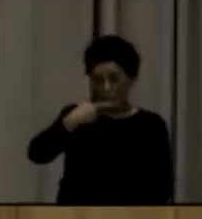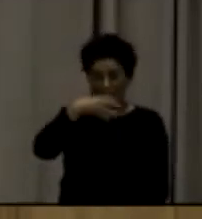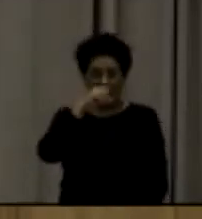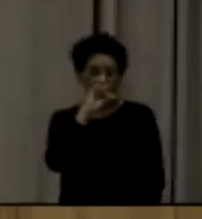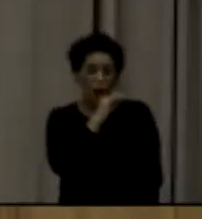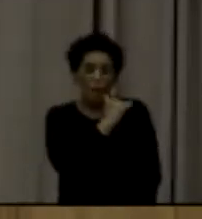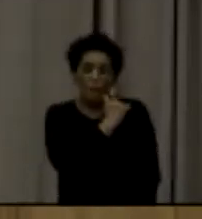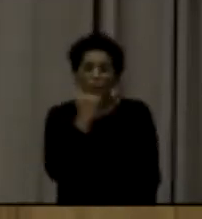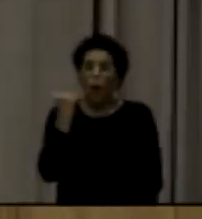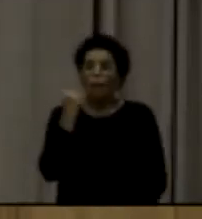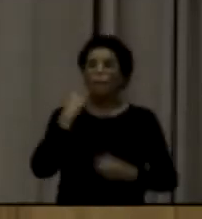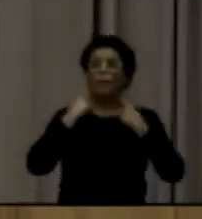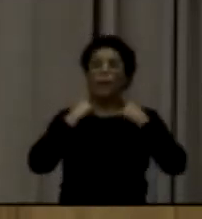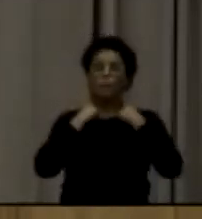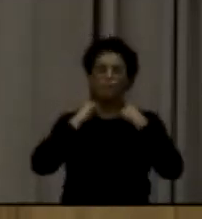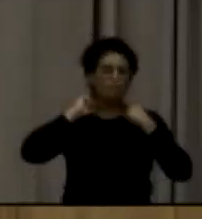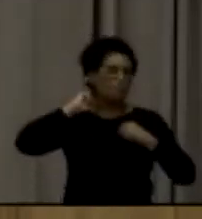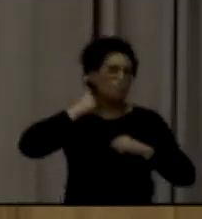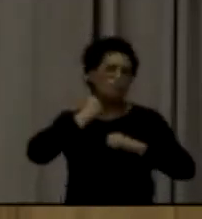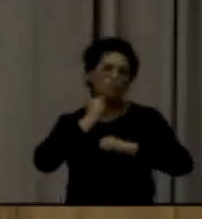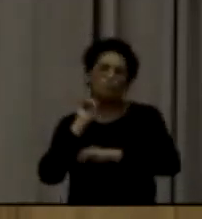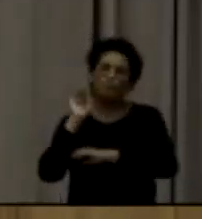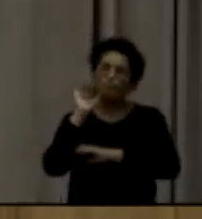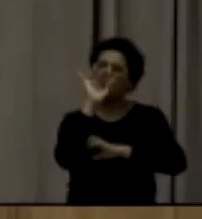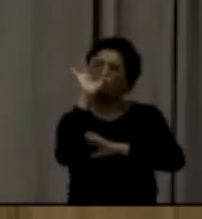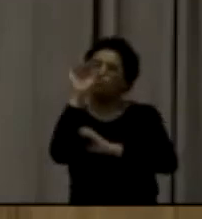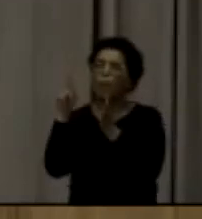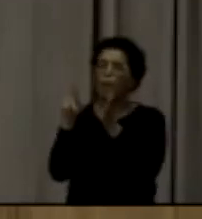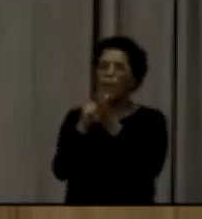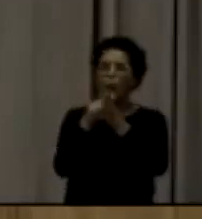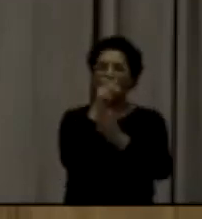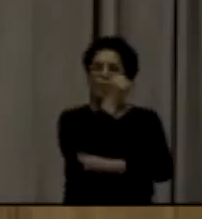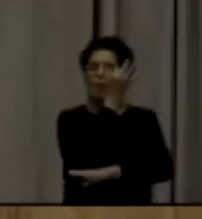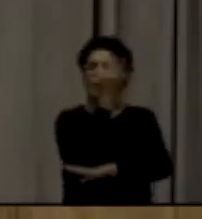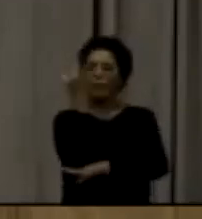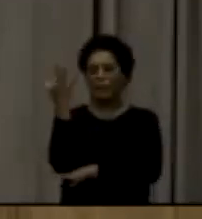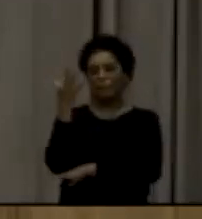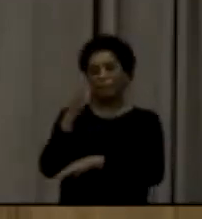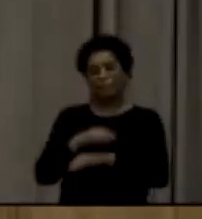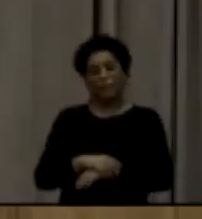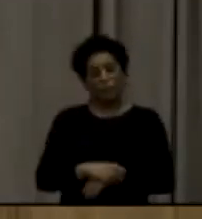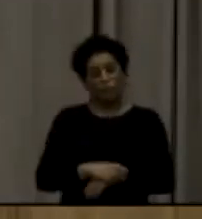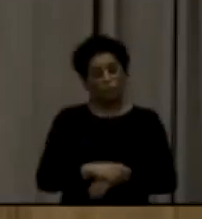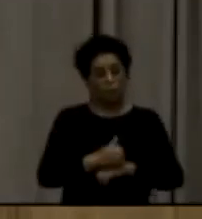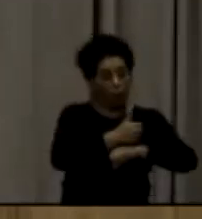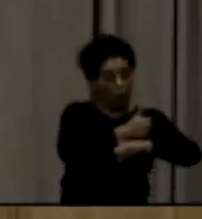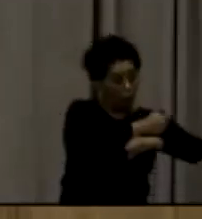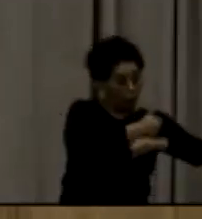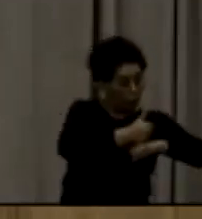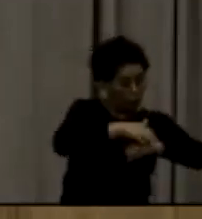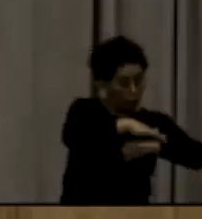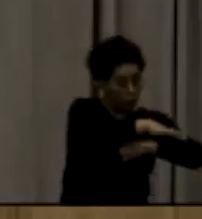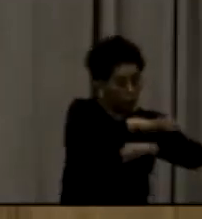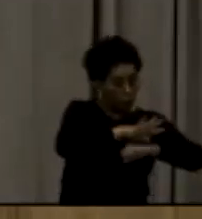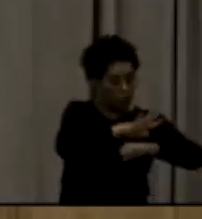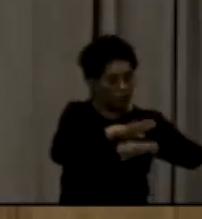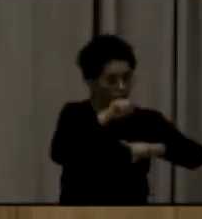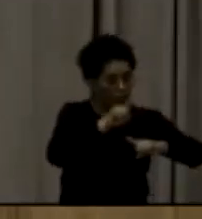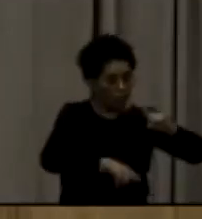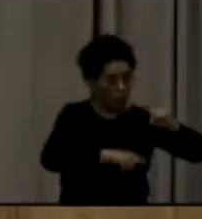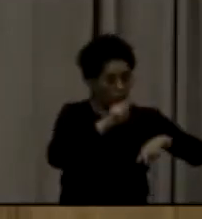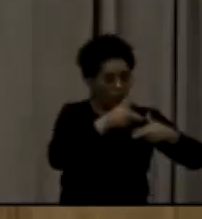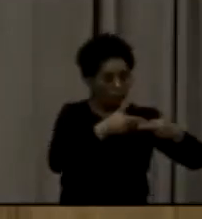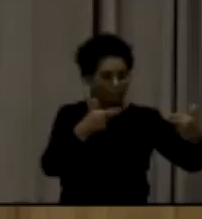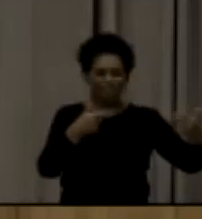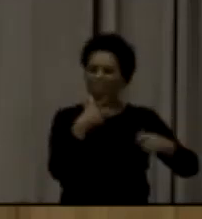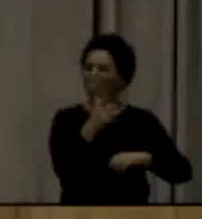poluição ambiental. Do ponto de vista moral, não há outros valores que não o do êxito material.